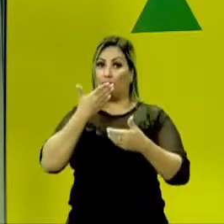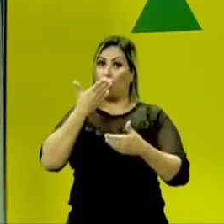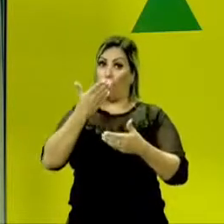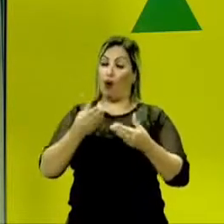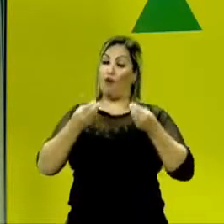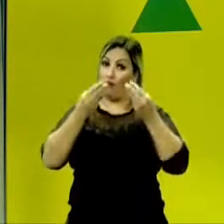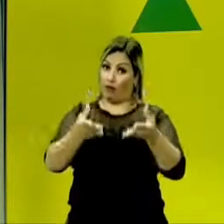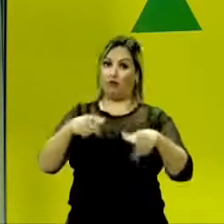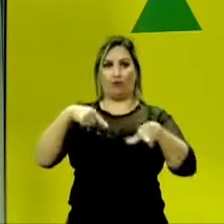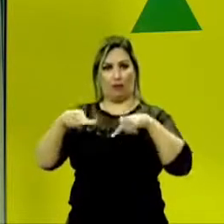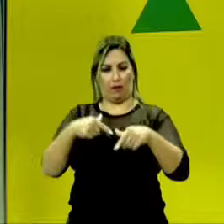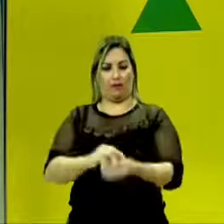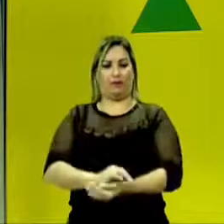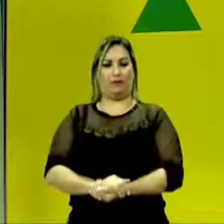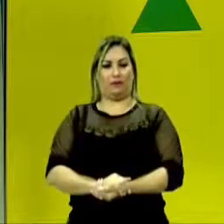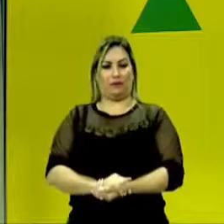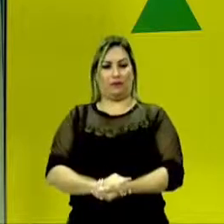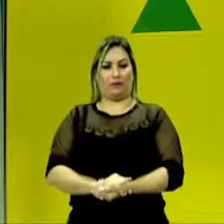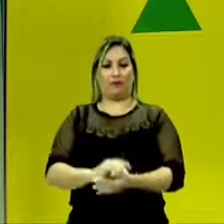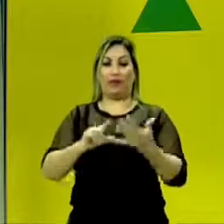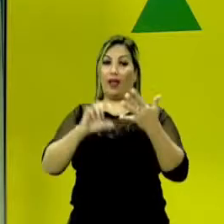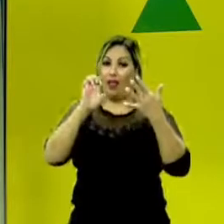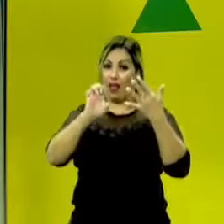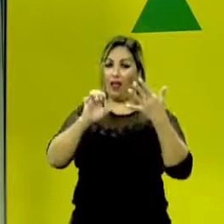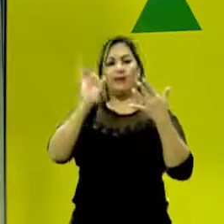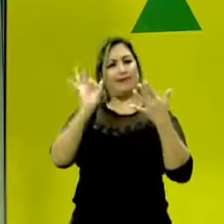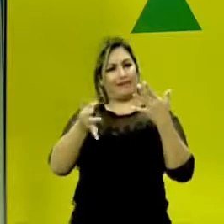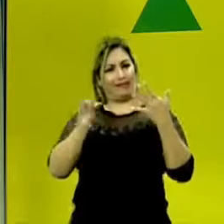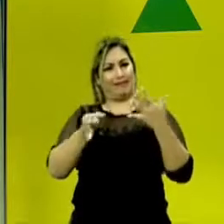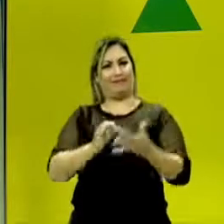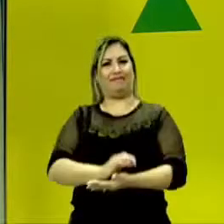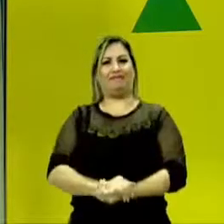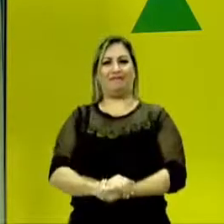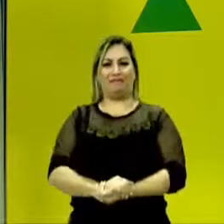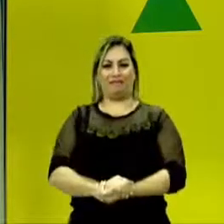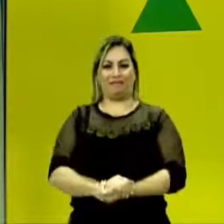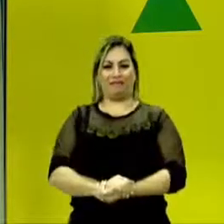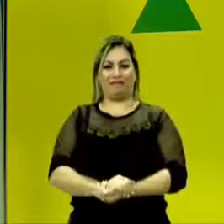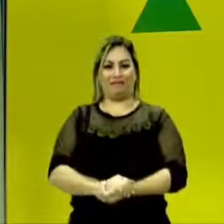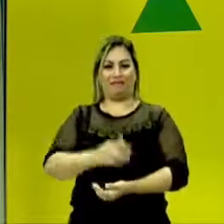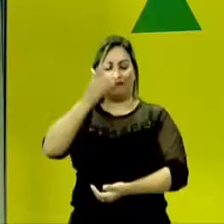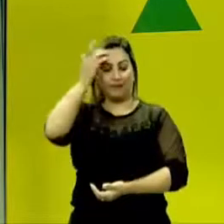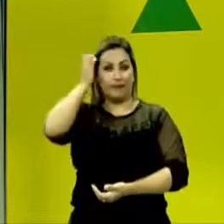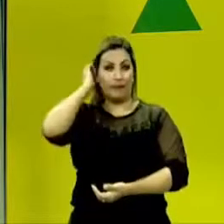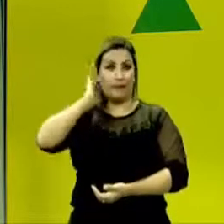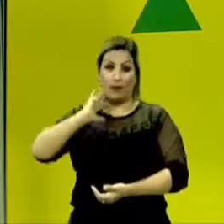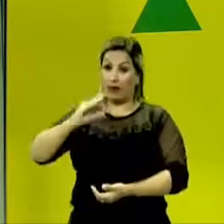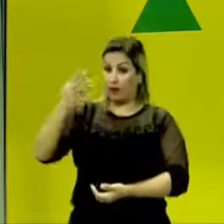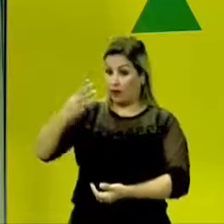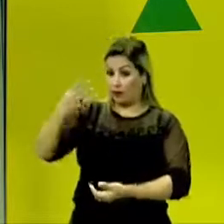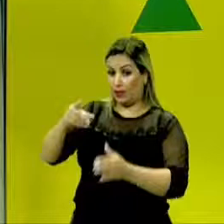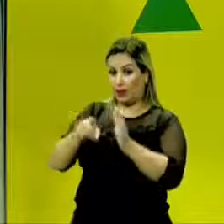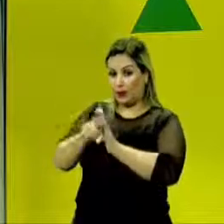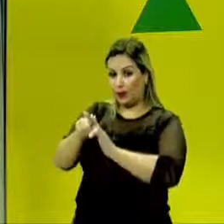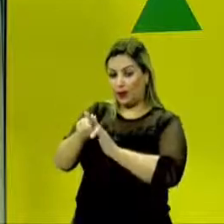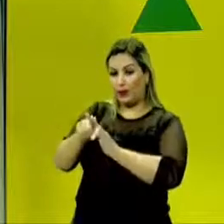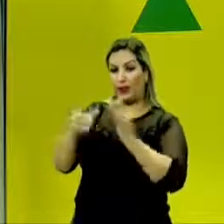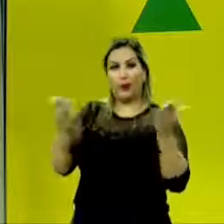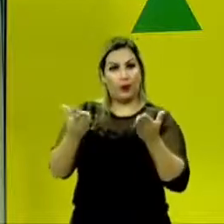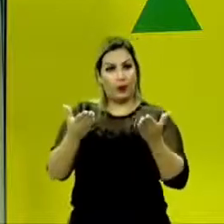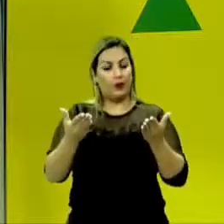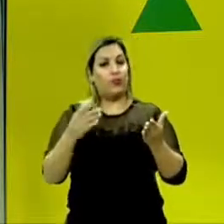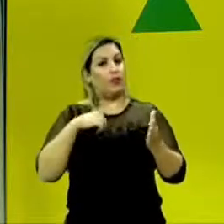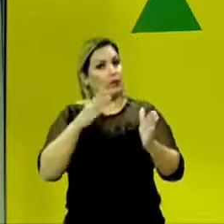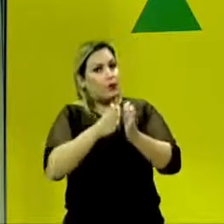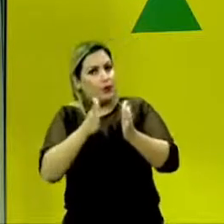ofertas ali de emprego, tá bom? Então, a letra E está correta. O terceiro exercício de hoje, nós temos assim,